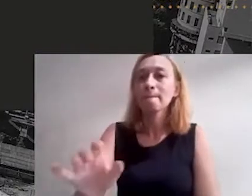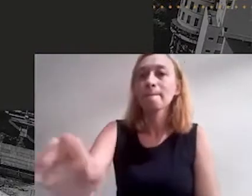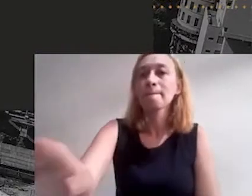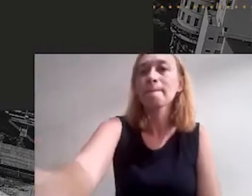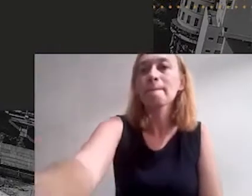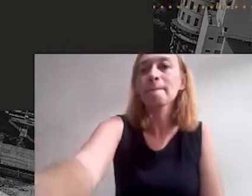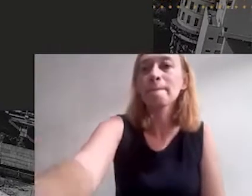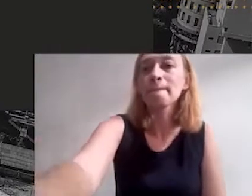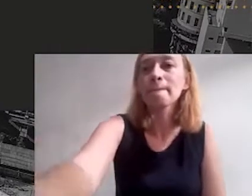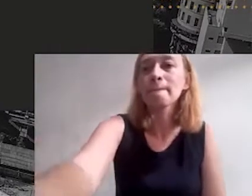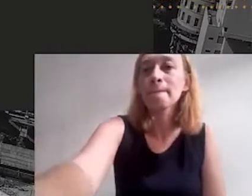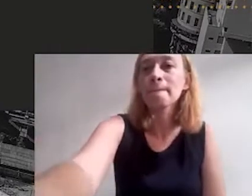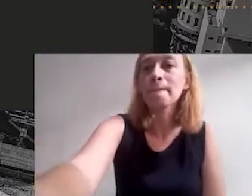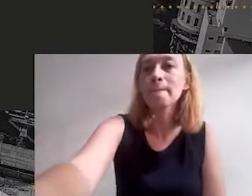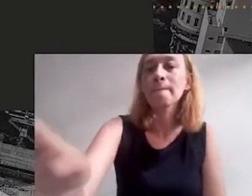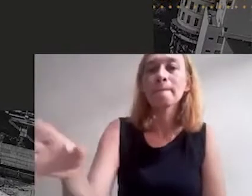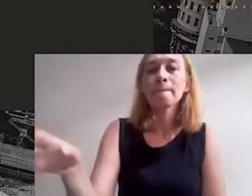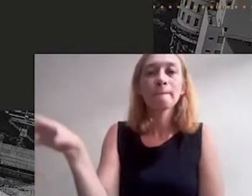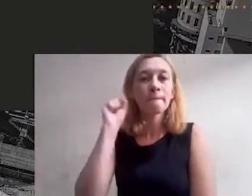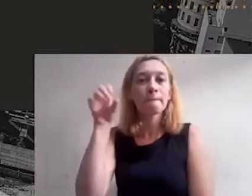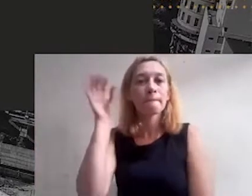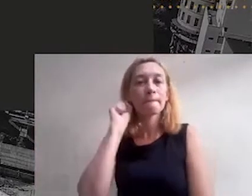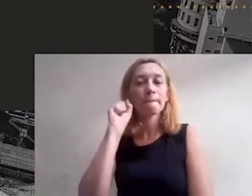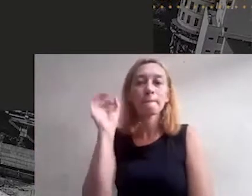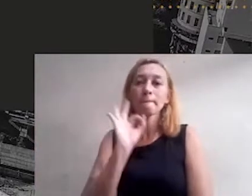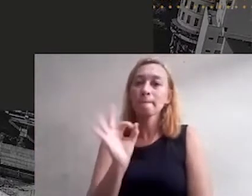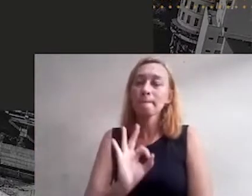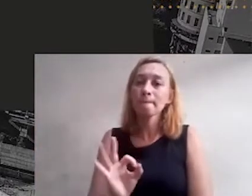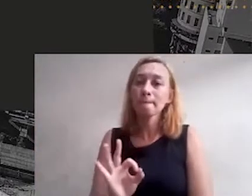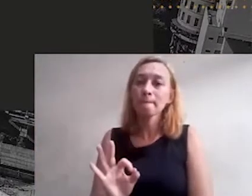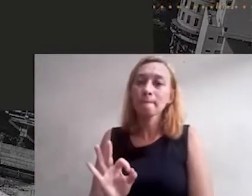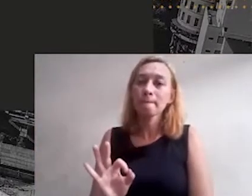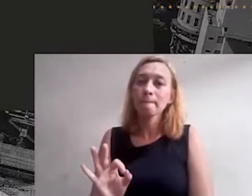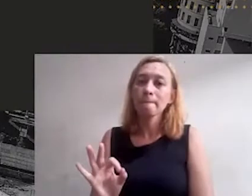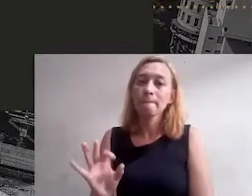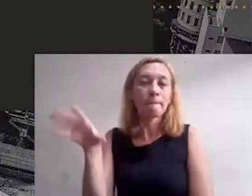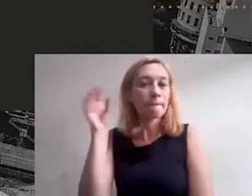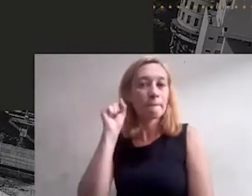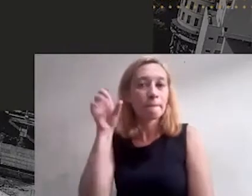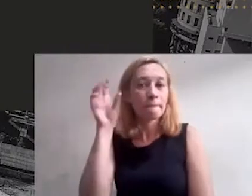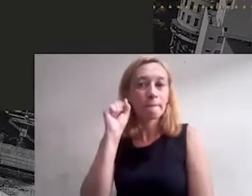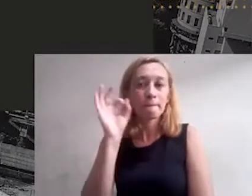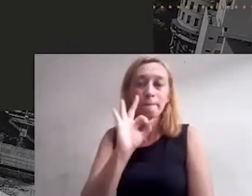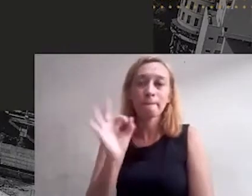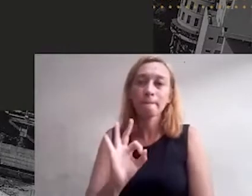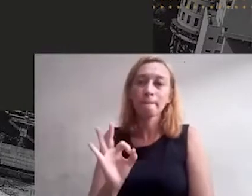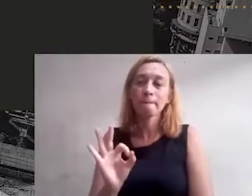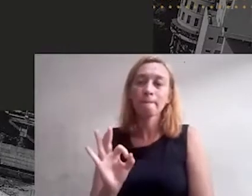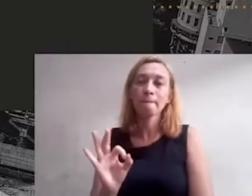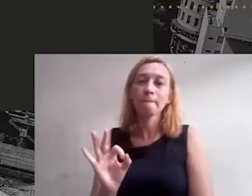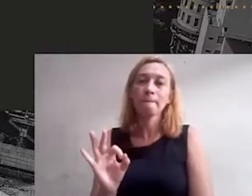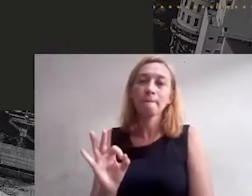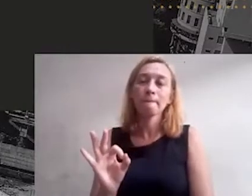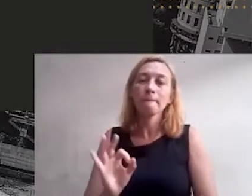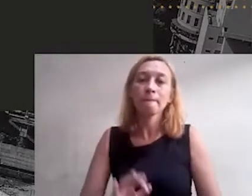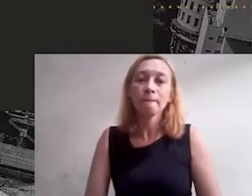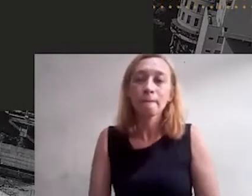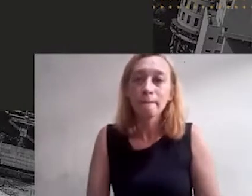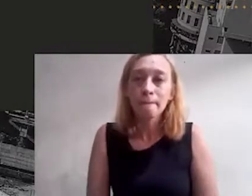felizes. Os povos indígenas, populações tradicionais, né, que envolvem quilombolas,